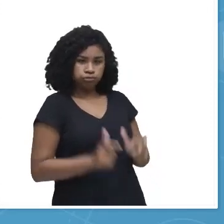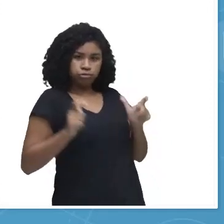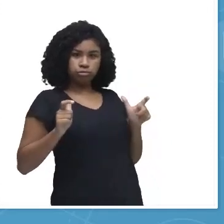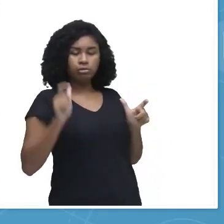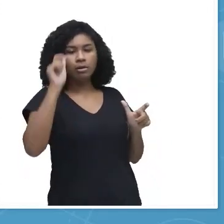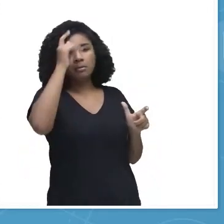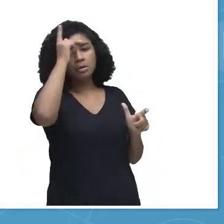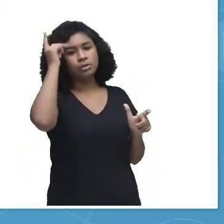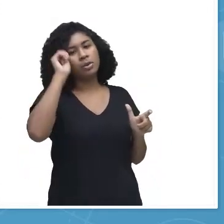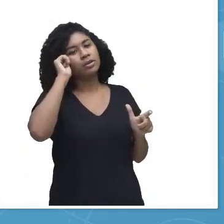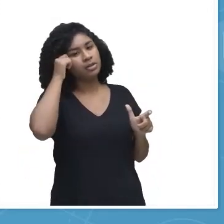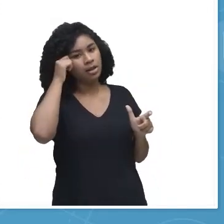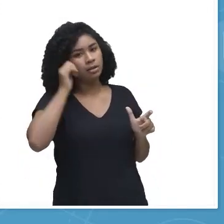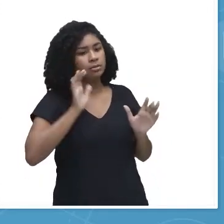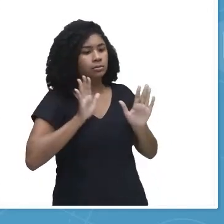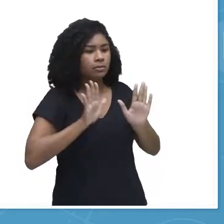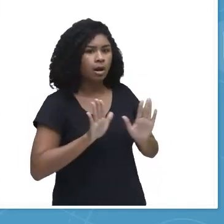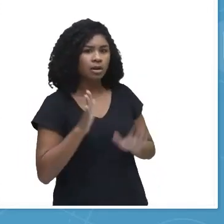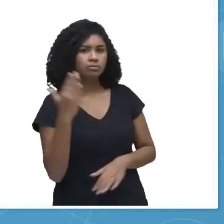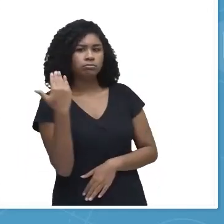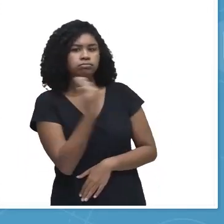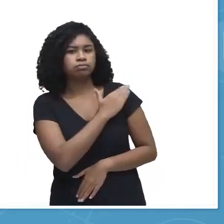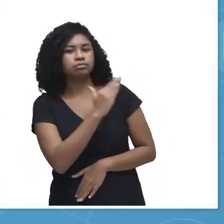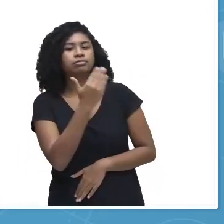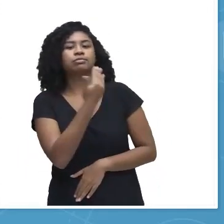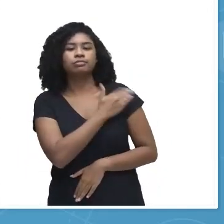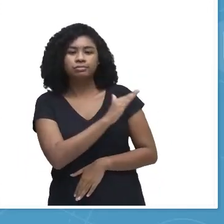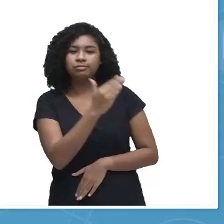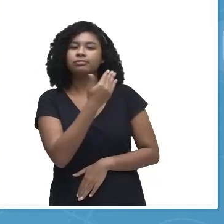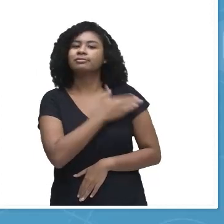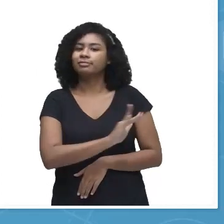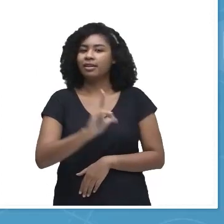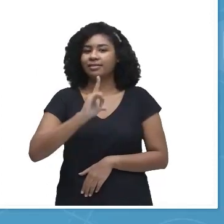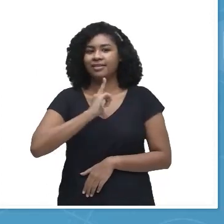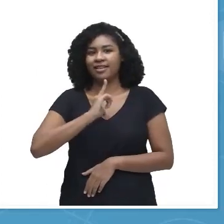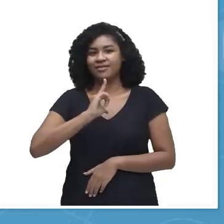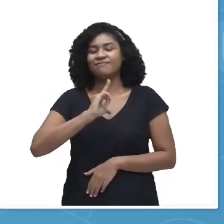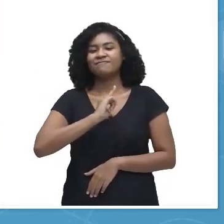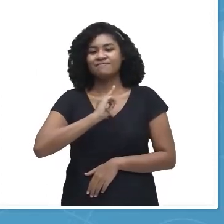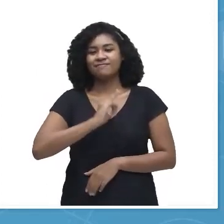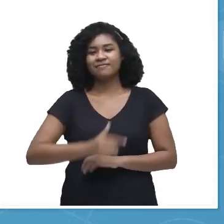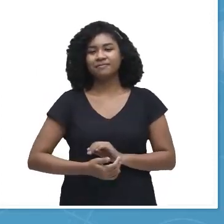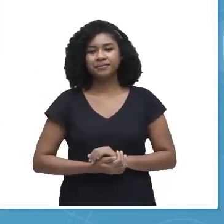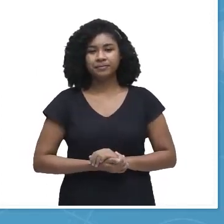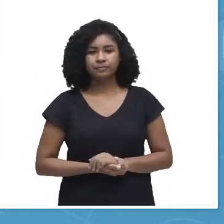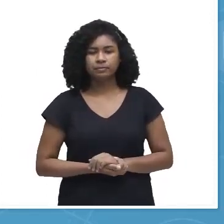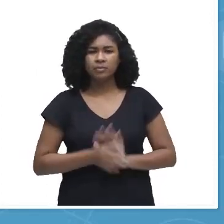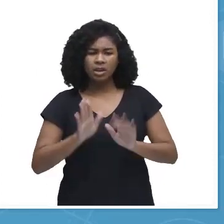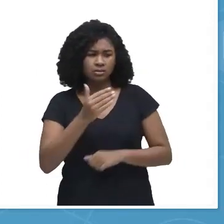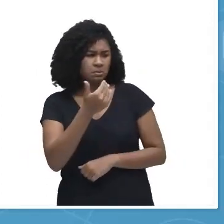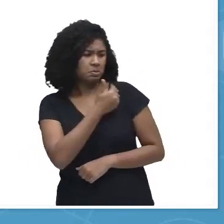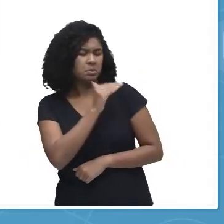ainda sentimos um preconceito latente na sociedade em relação ao negro. Para a gente entender esse